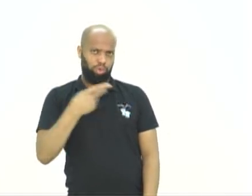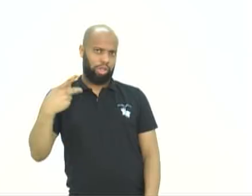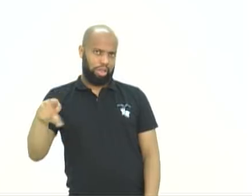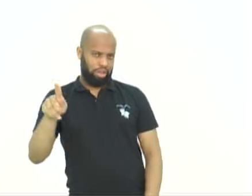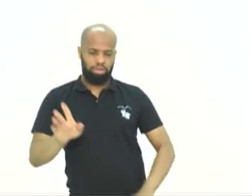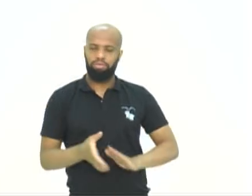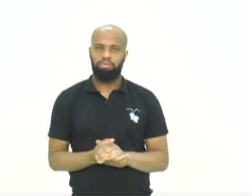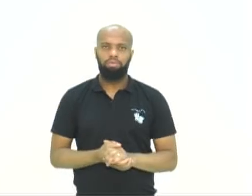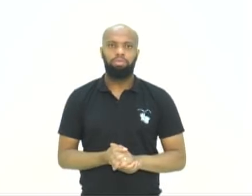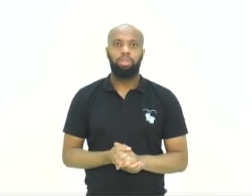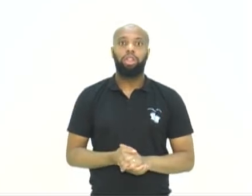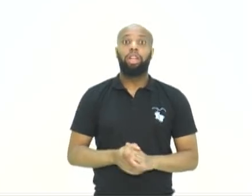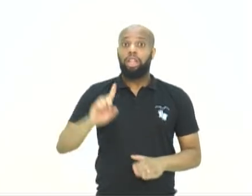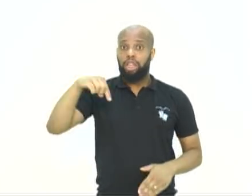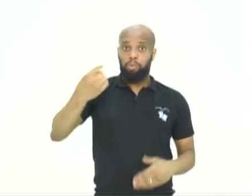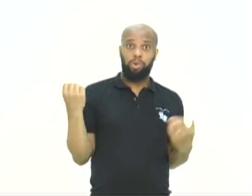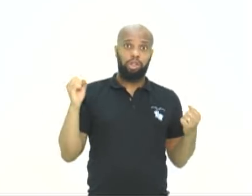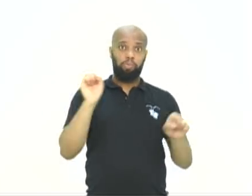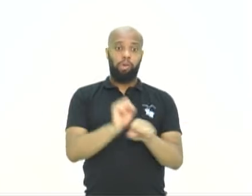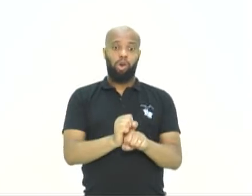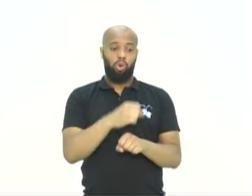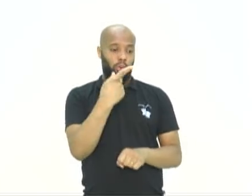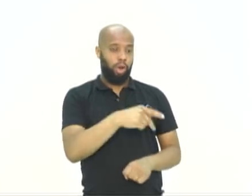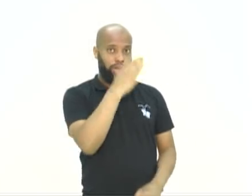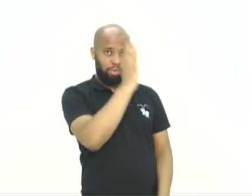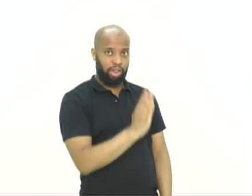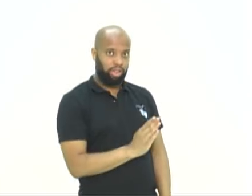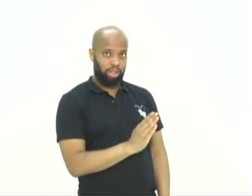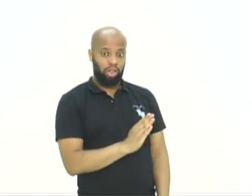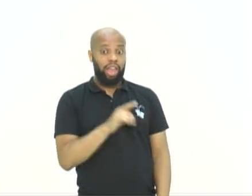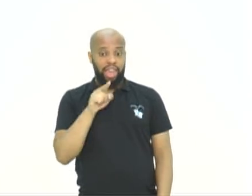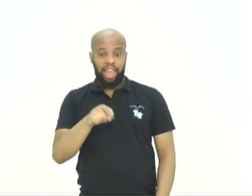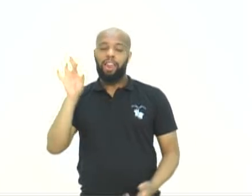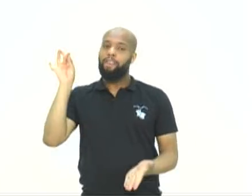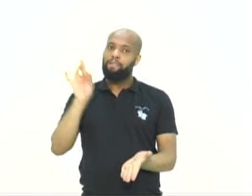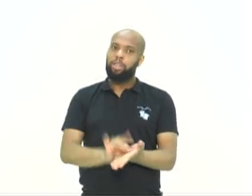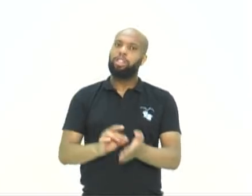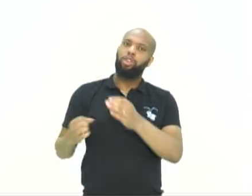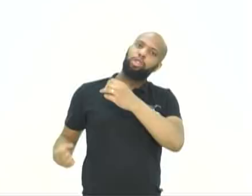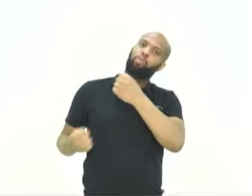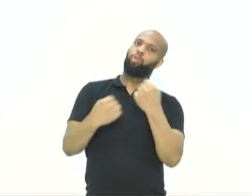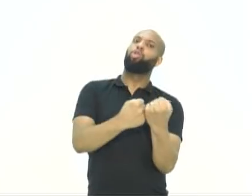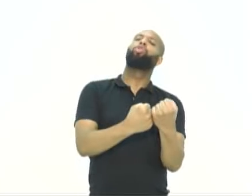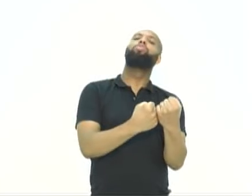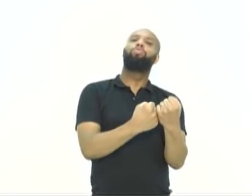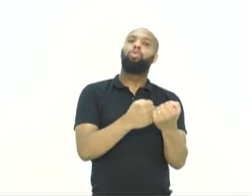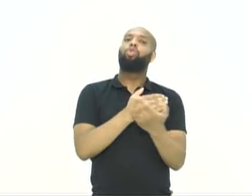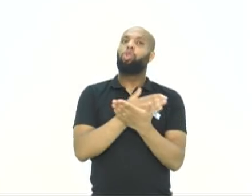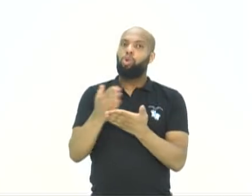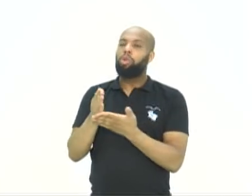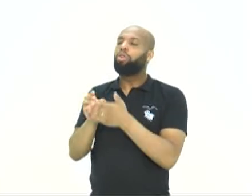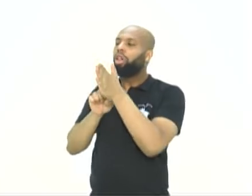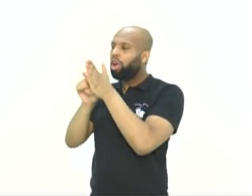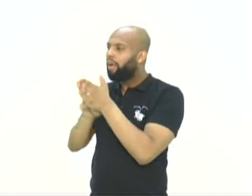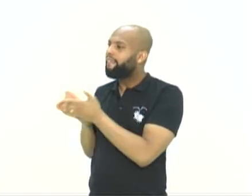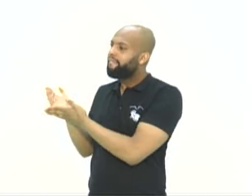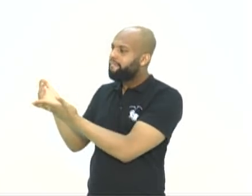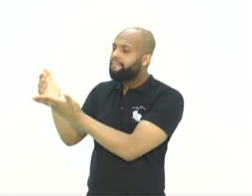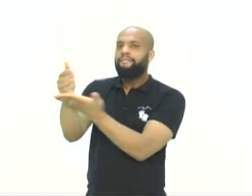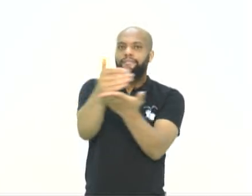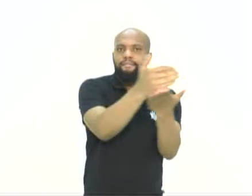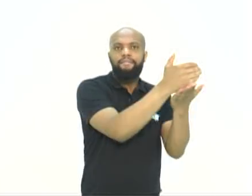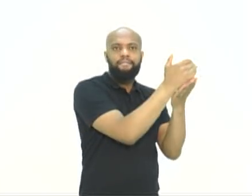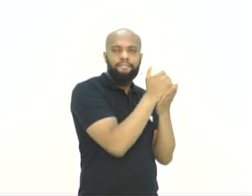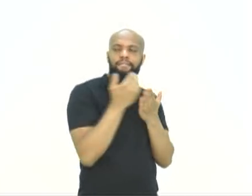Fitzroy. Após a parada no Brasil, se tornou o naturalista oficial da expedição, o que oportunizou realizar